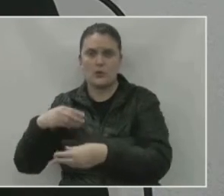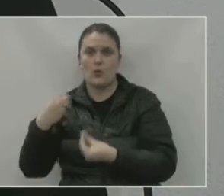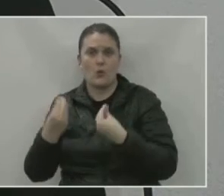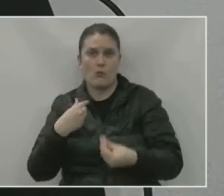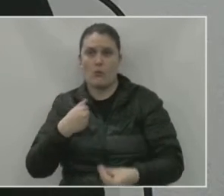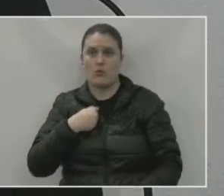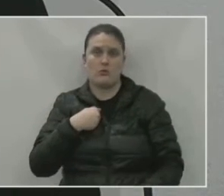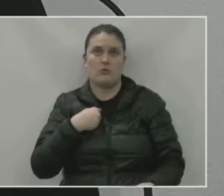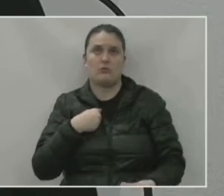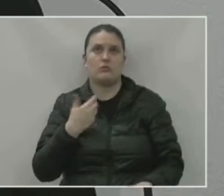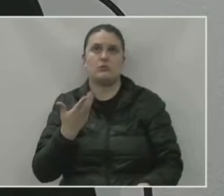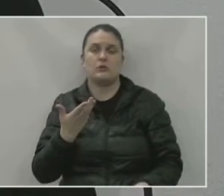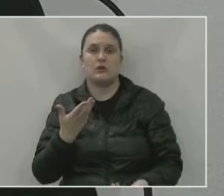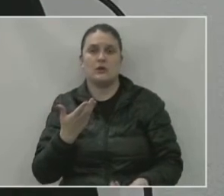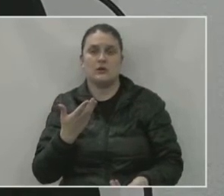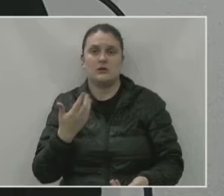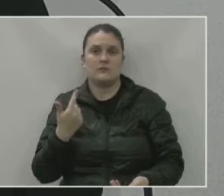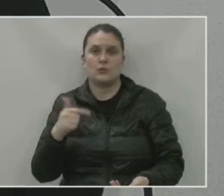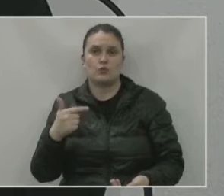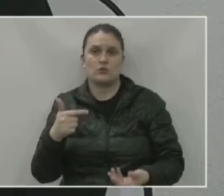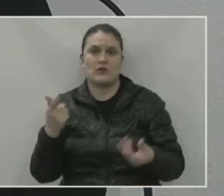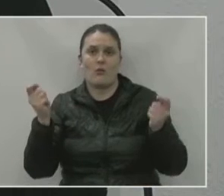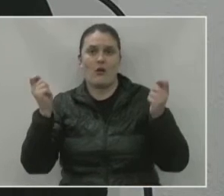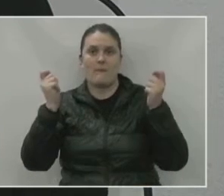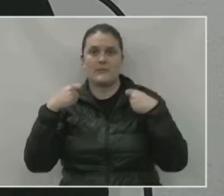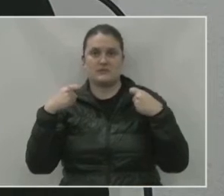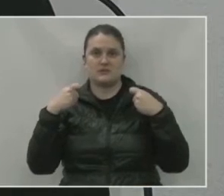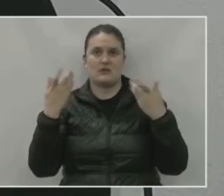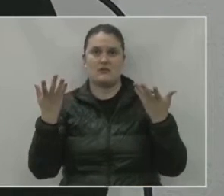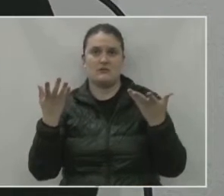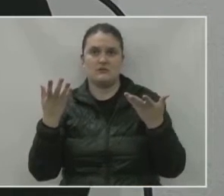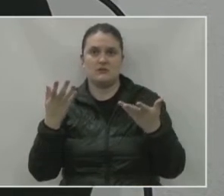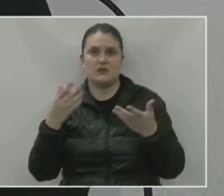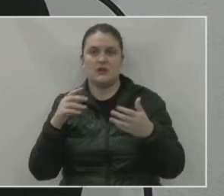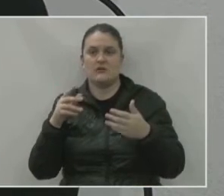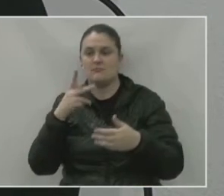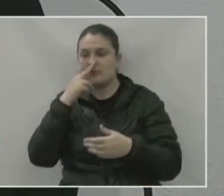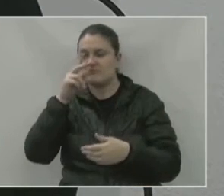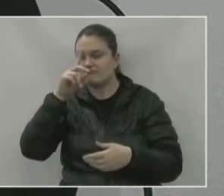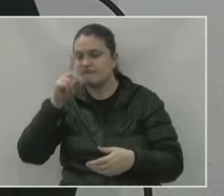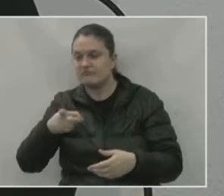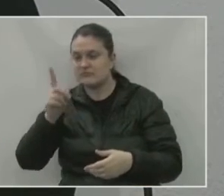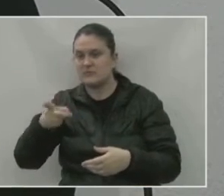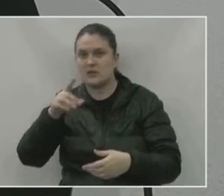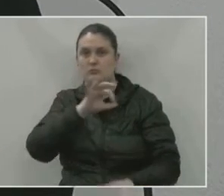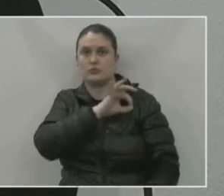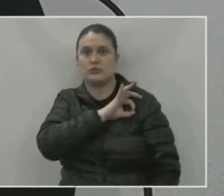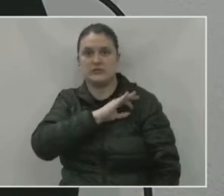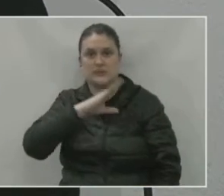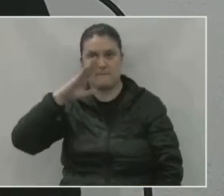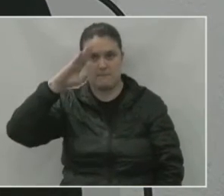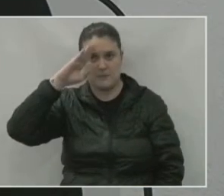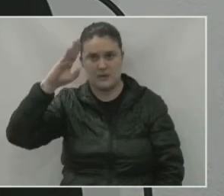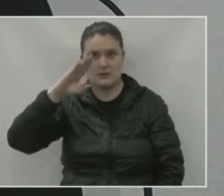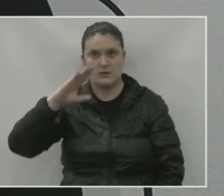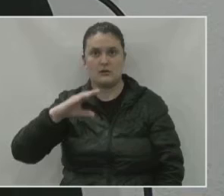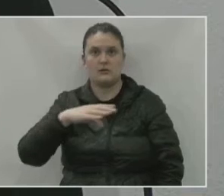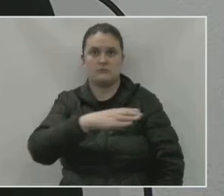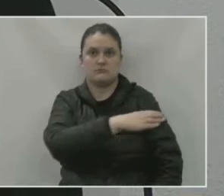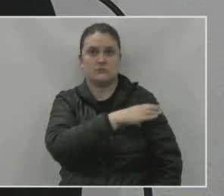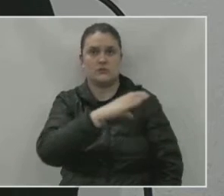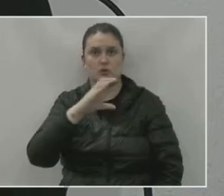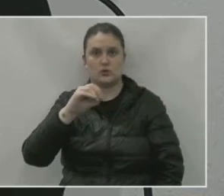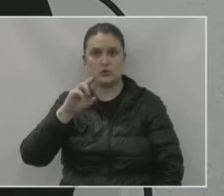eu não tenho nem competência de me intrometer na atividade da Polícia Militar, do Coronel